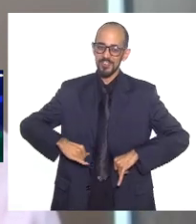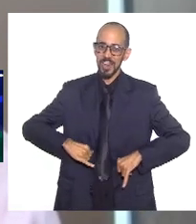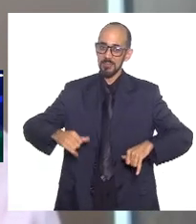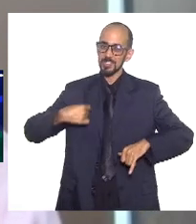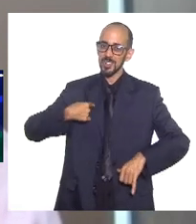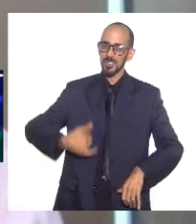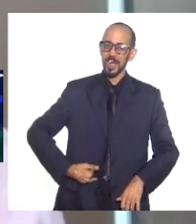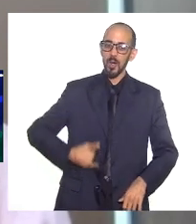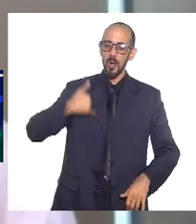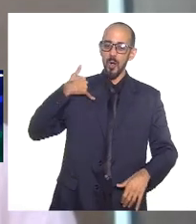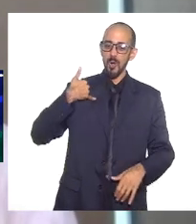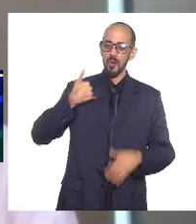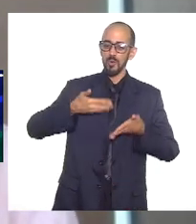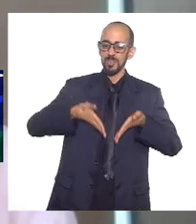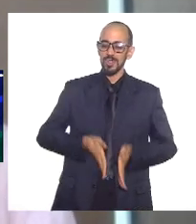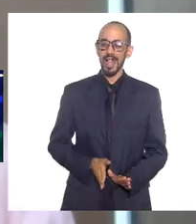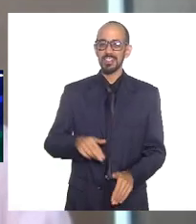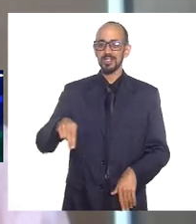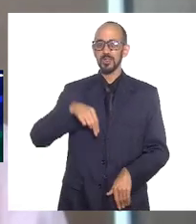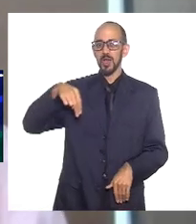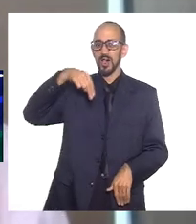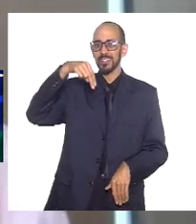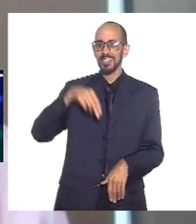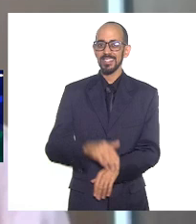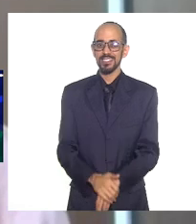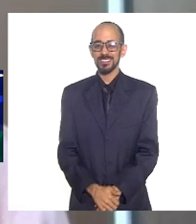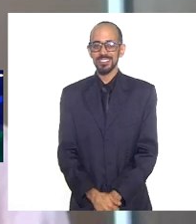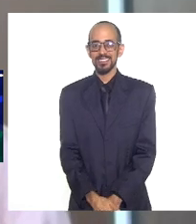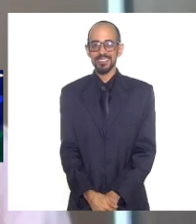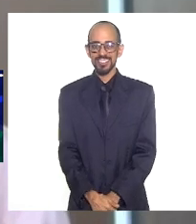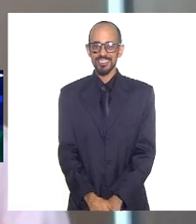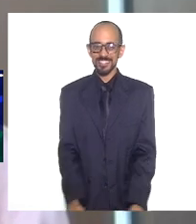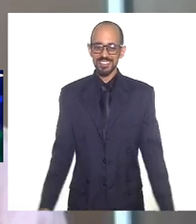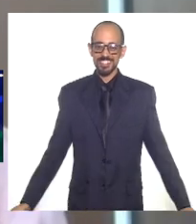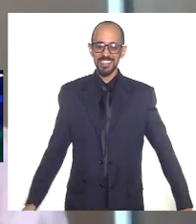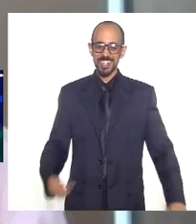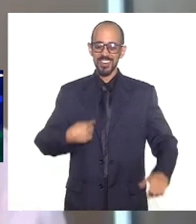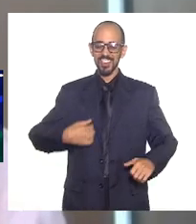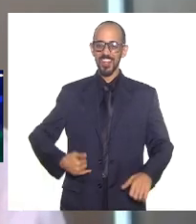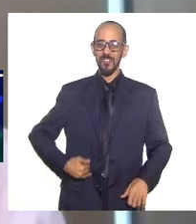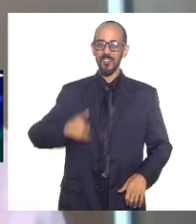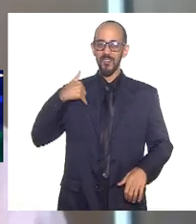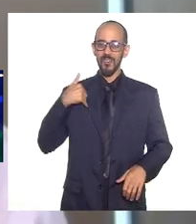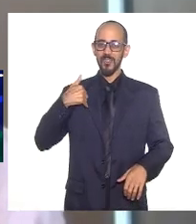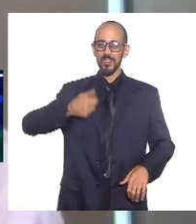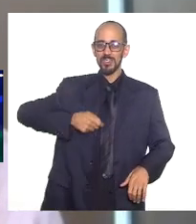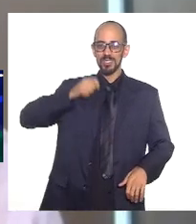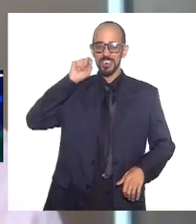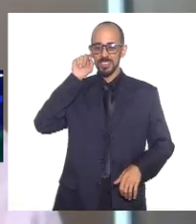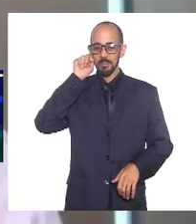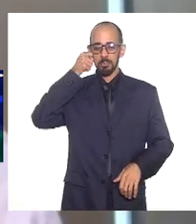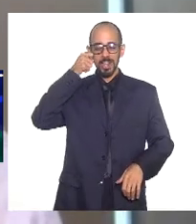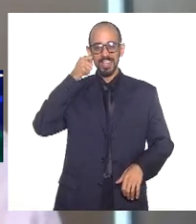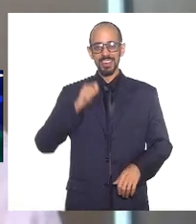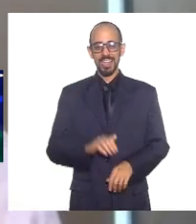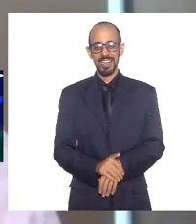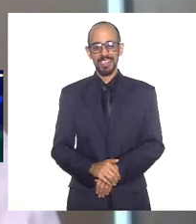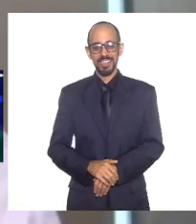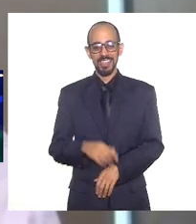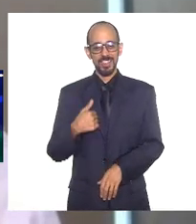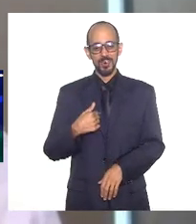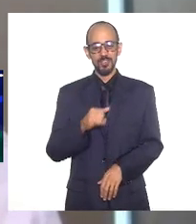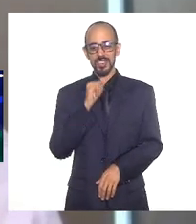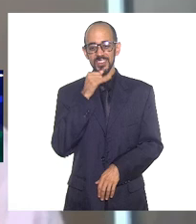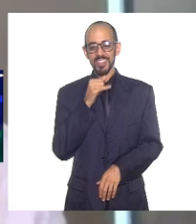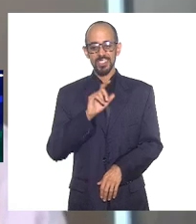tenho orgulho de ser nordestina. Tenho muito orgulho de ser nordestina, tenho orgulho de ser preta. Não fico triste